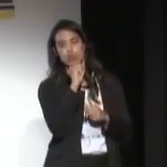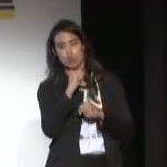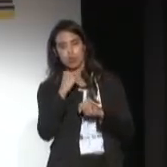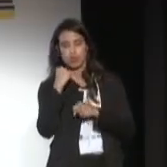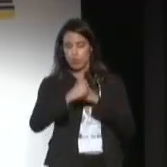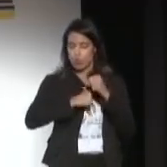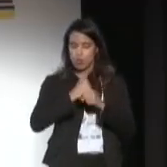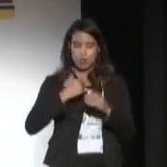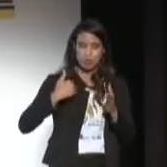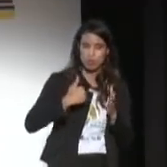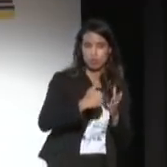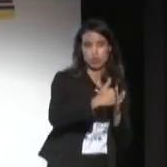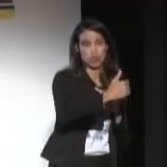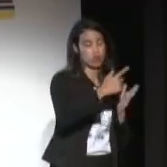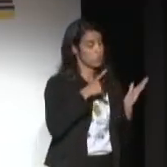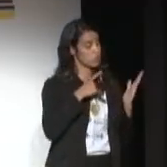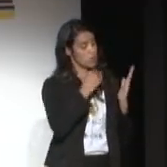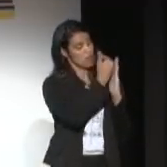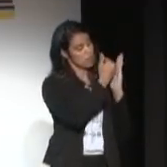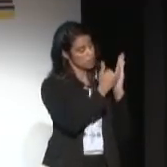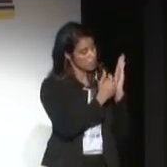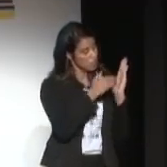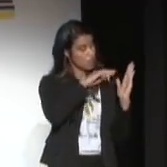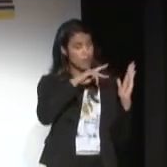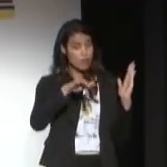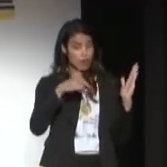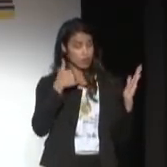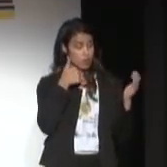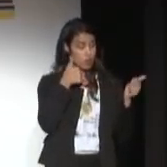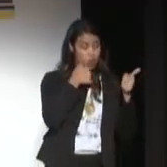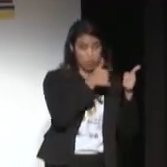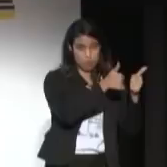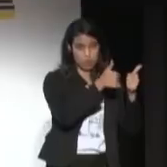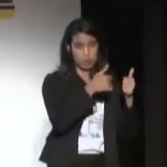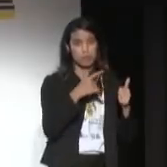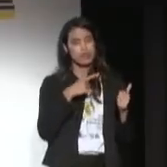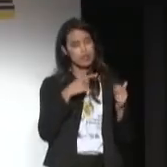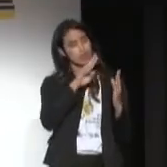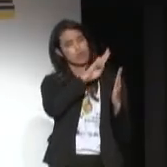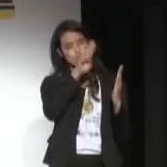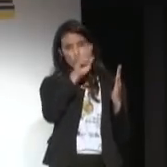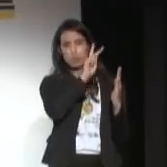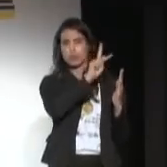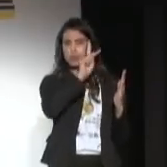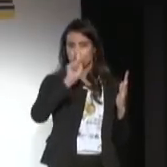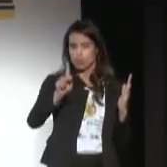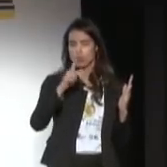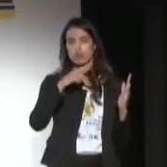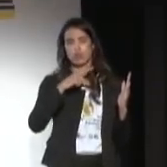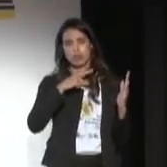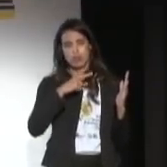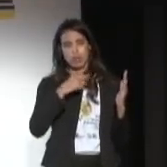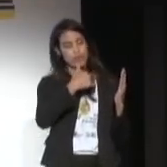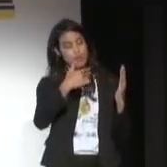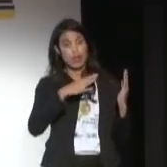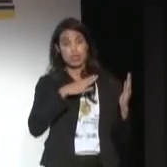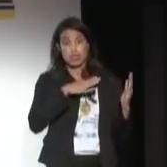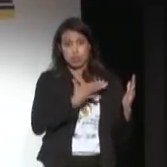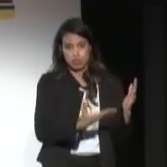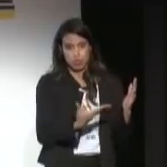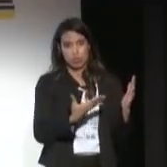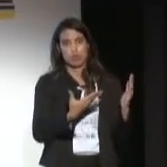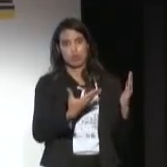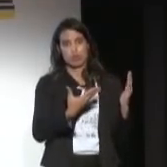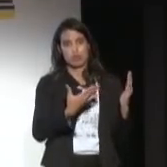tenho ações que eu vou acompanhando. Então, ali, se der para ver, eu tenho o nome de professores. Aqui em cima, eu tenho um conjunto de ações que precisavam ser disparadas